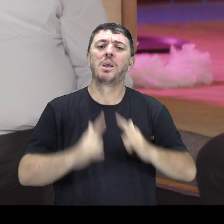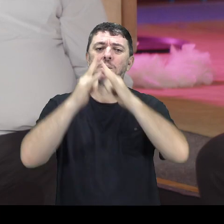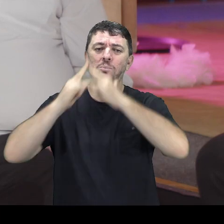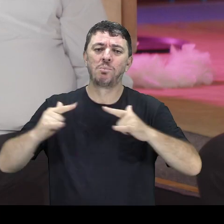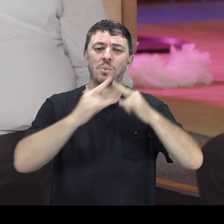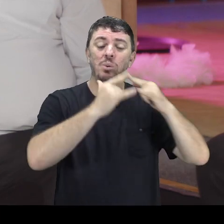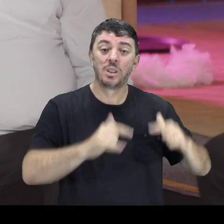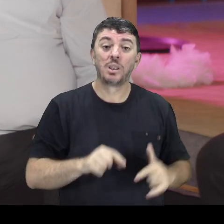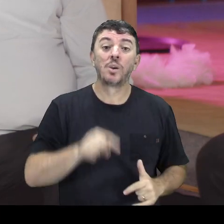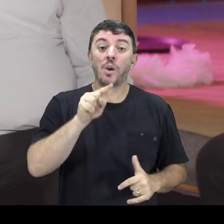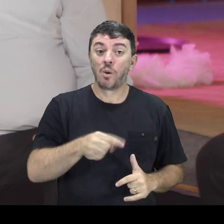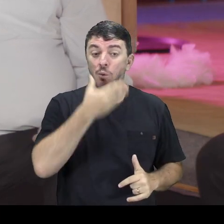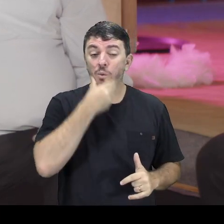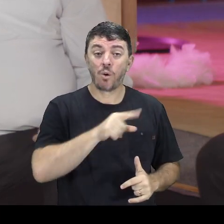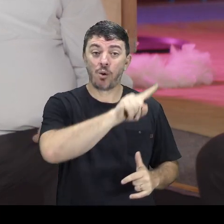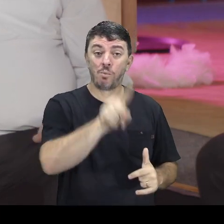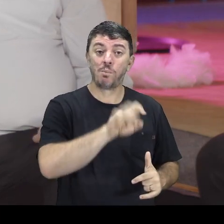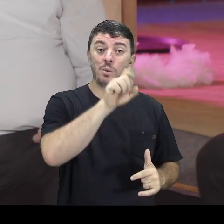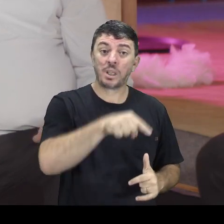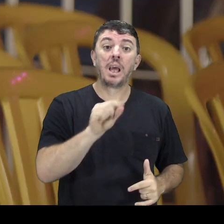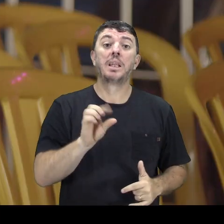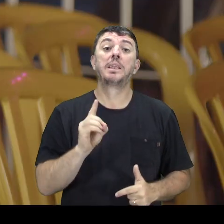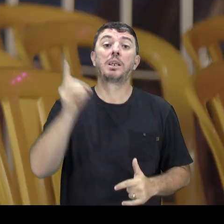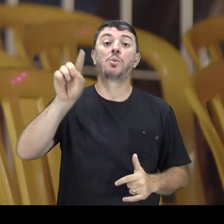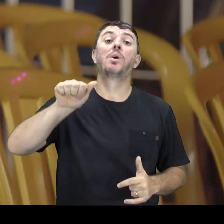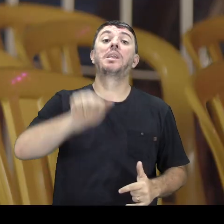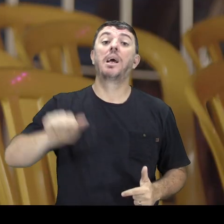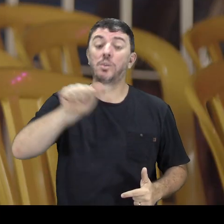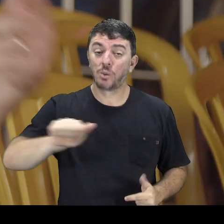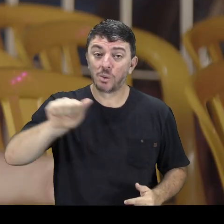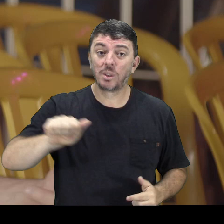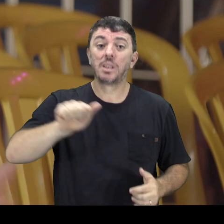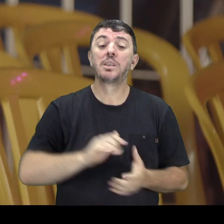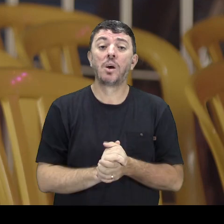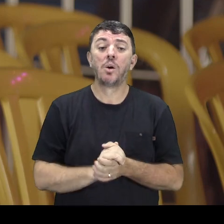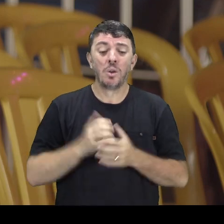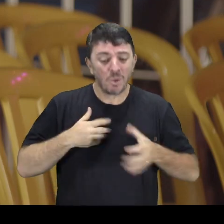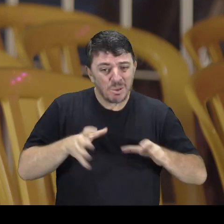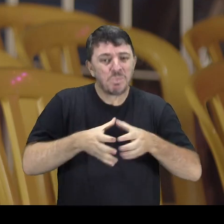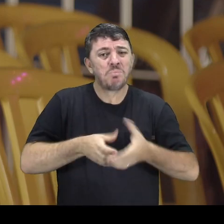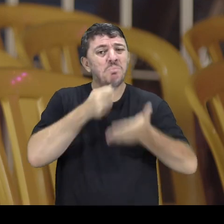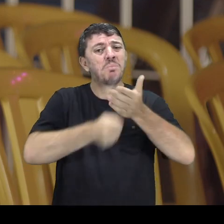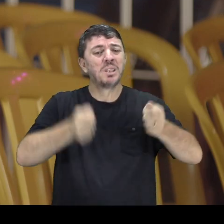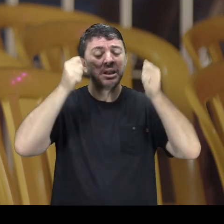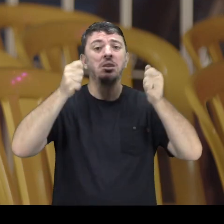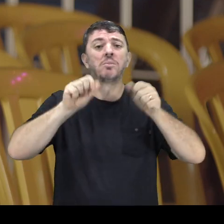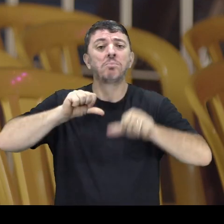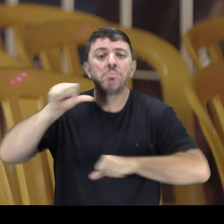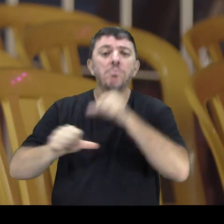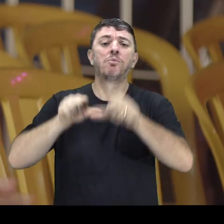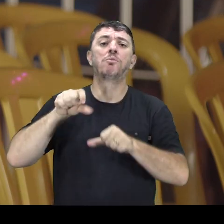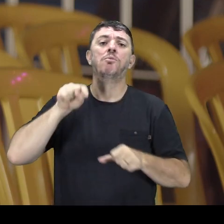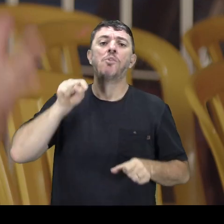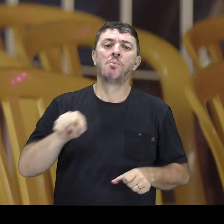da associação, que era a BED, que a gente conseguiu junto com militando, assim, transformar em associação, em Abra